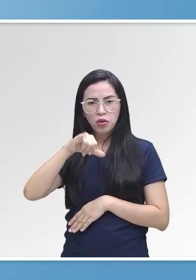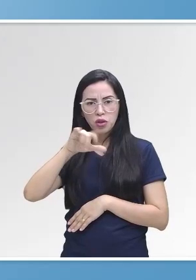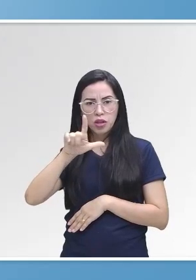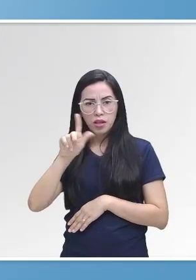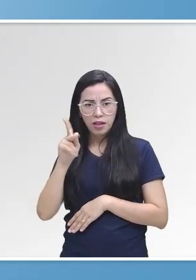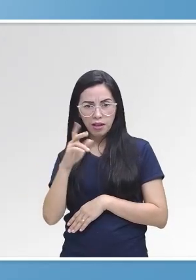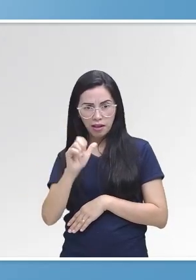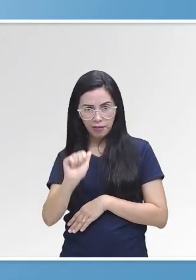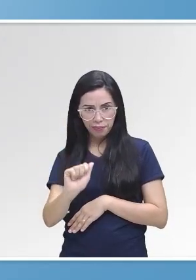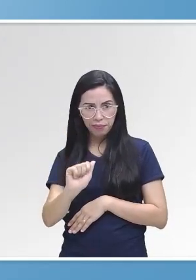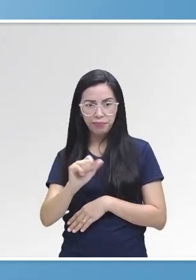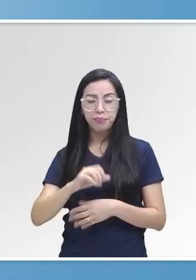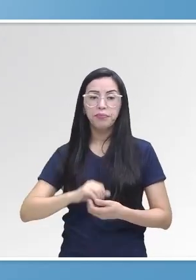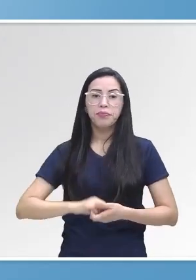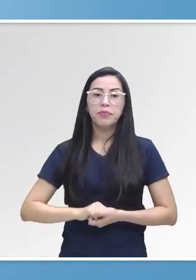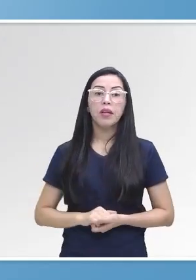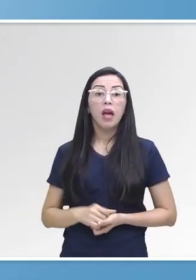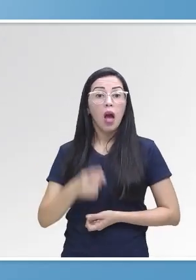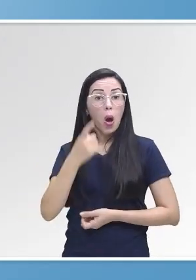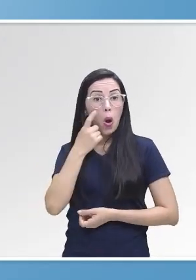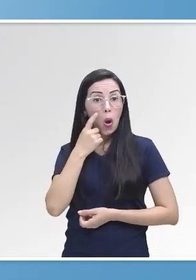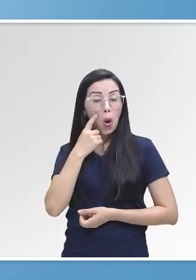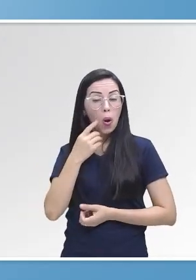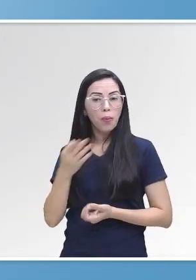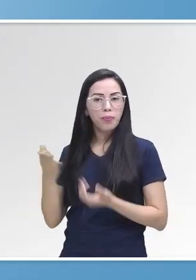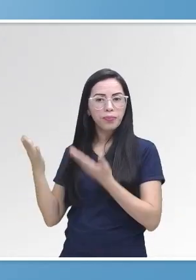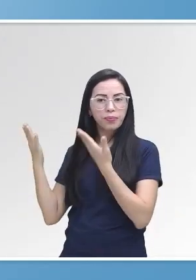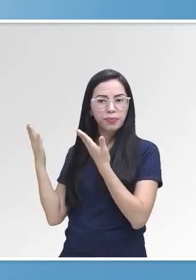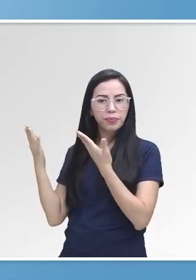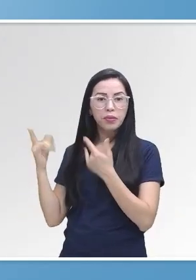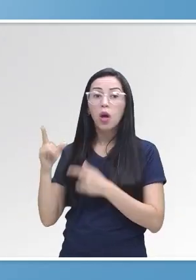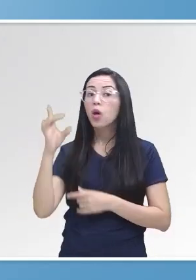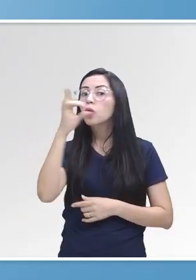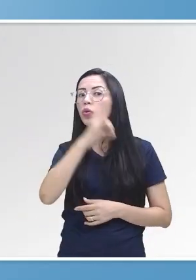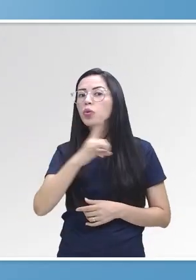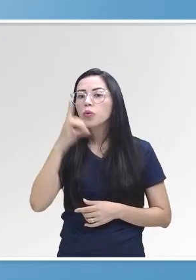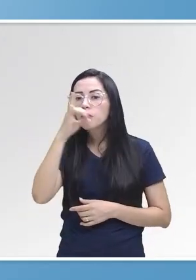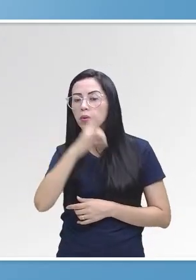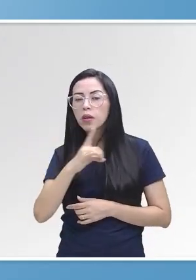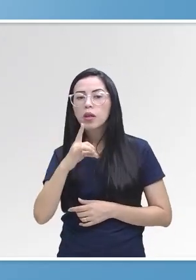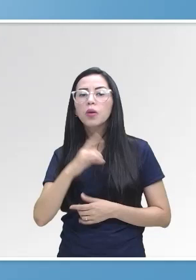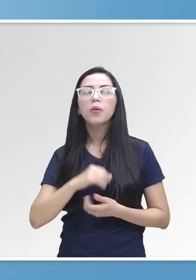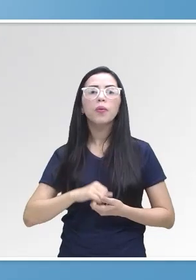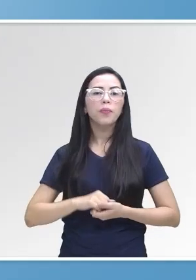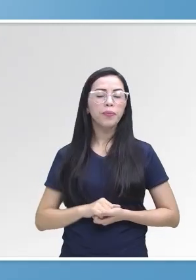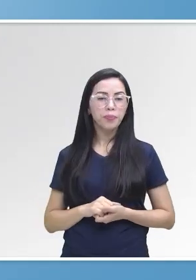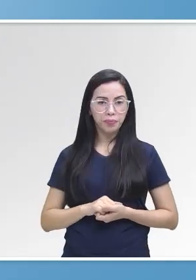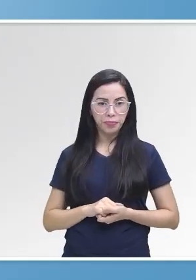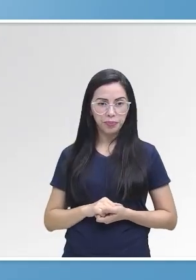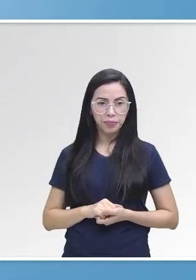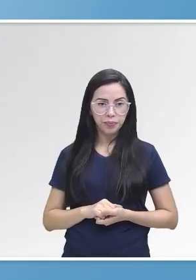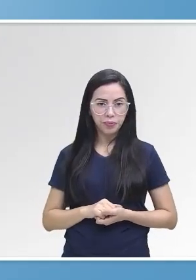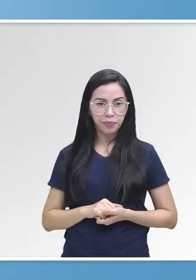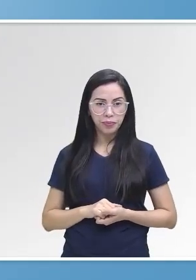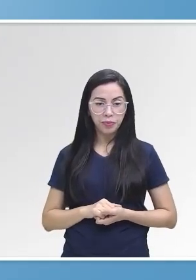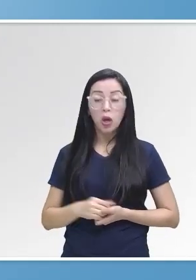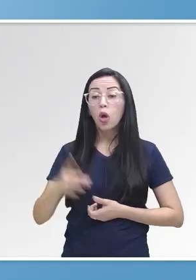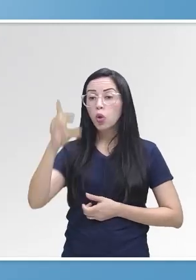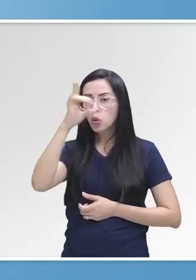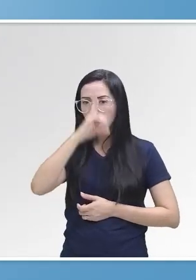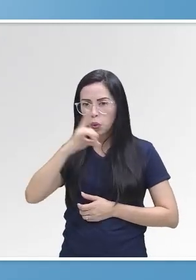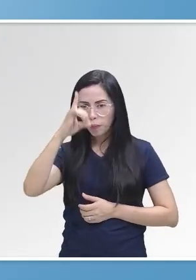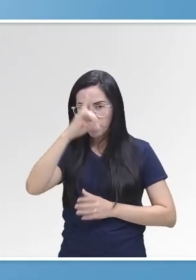e olha aqui ó aqui é o domingo E então no domingo